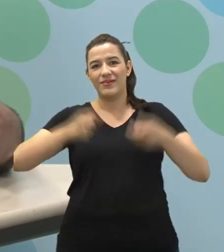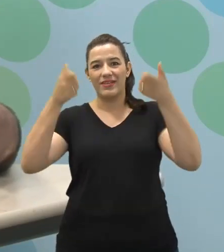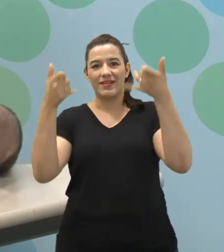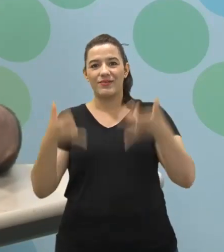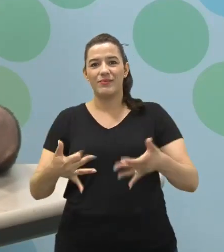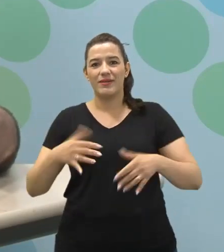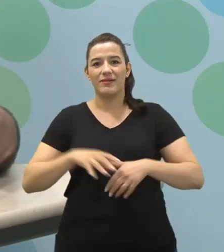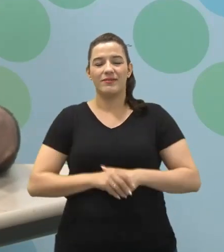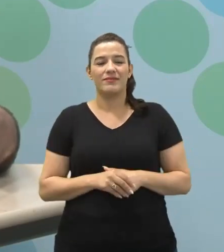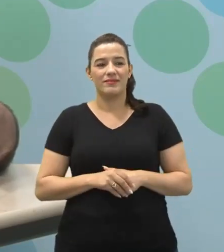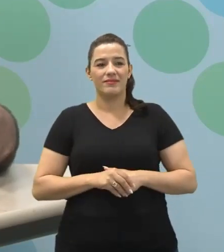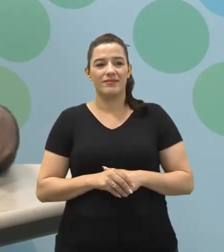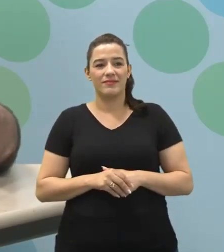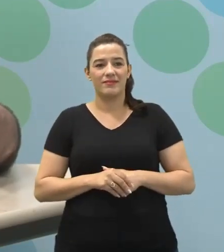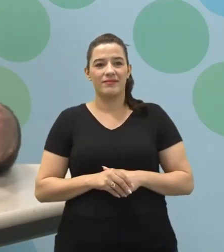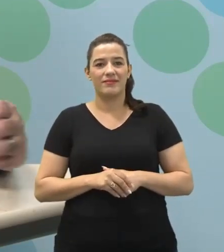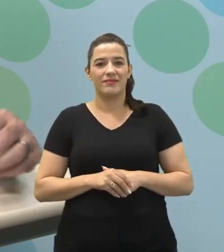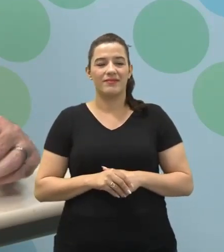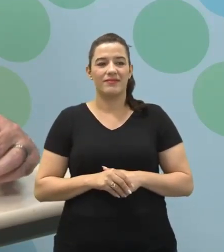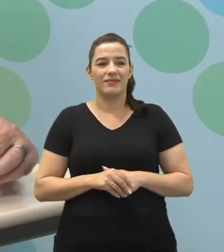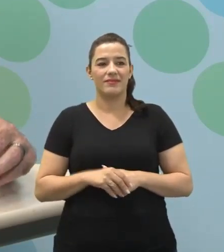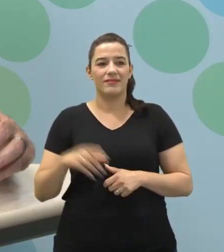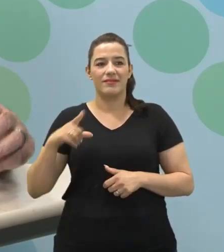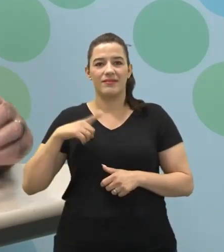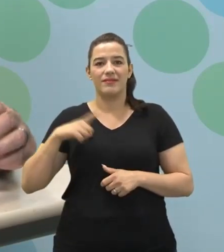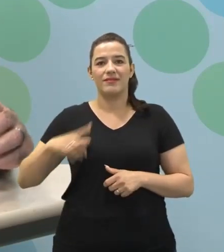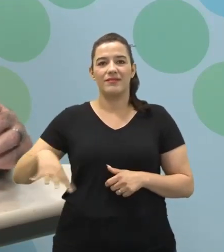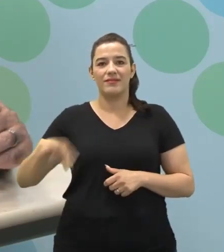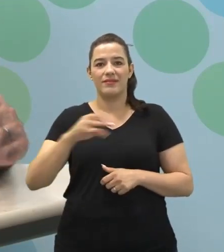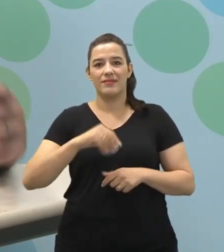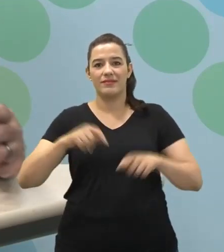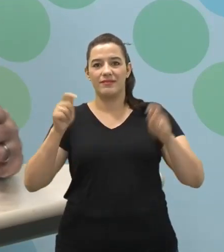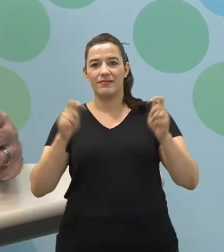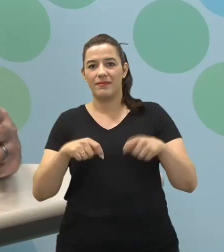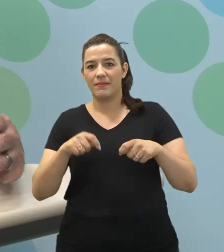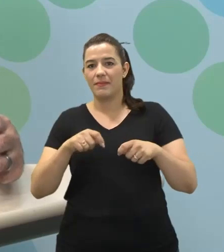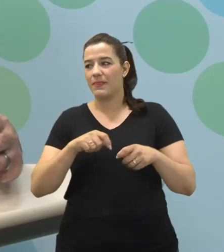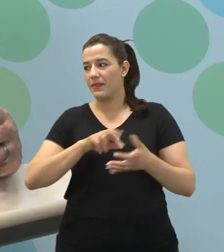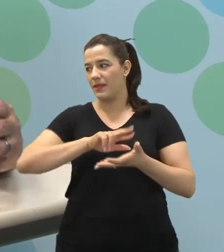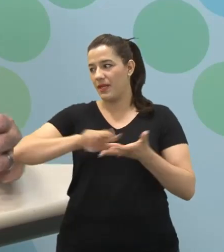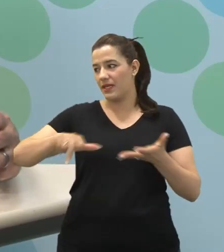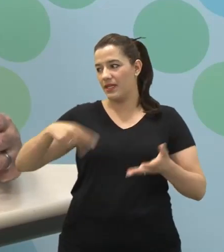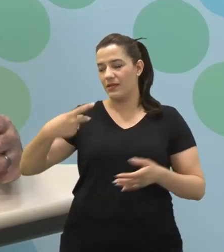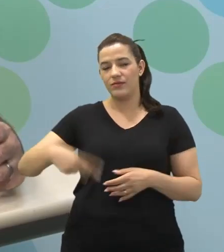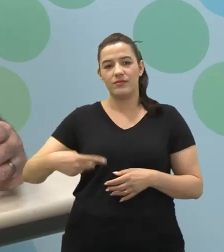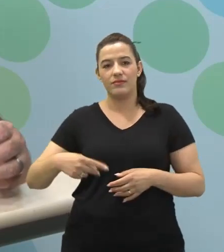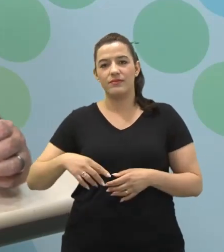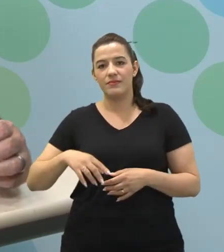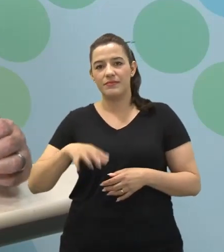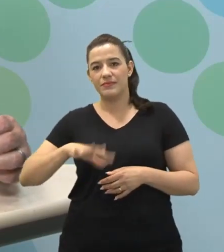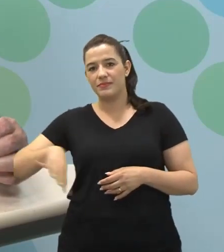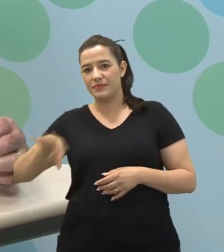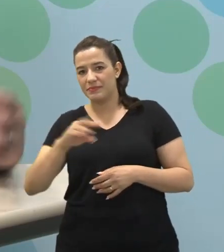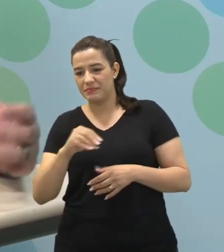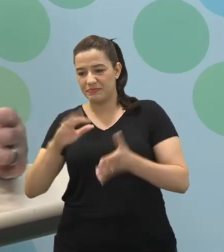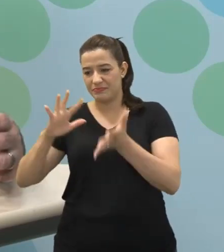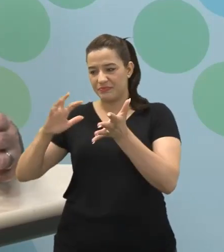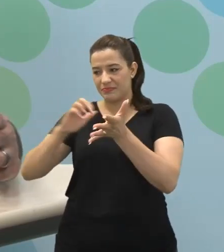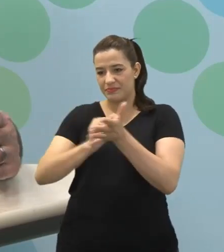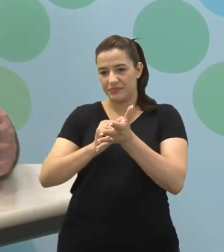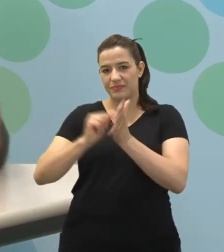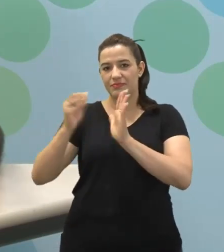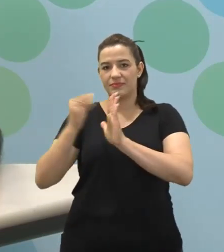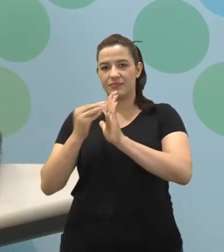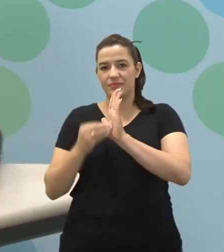extremamente rica e impossibilidades né a incentivar sempre o registro né E